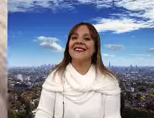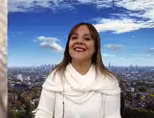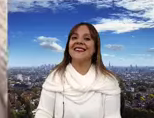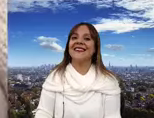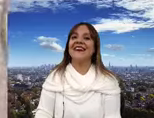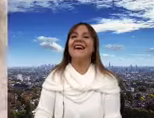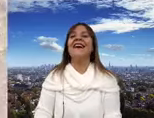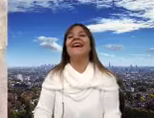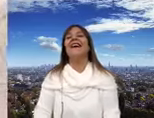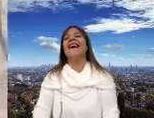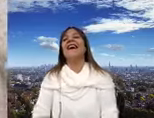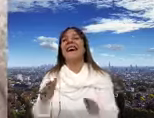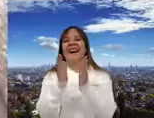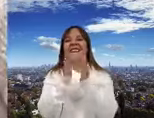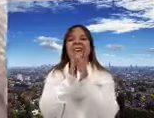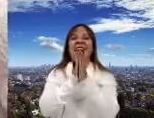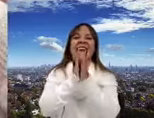Jefferson.